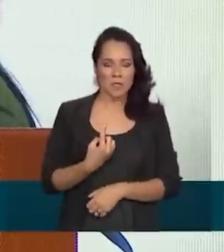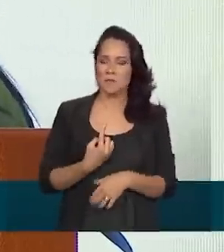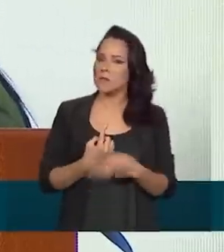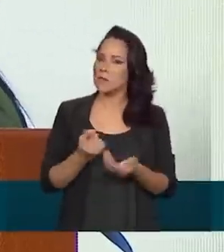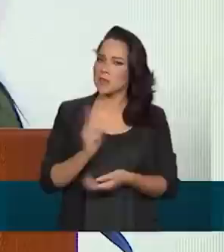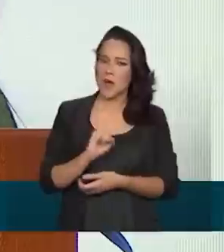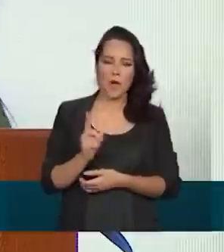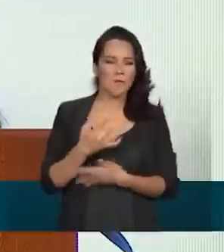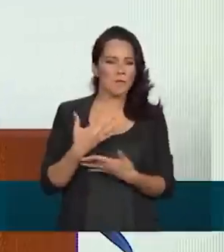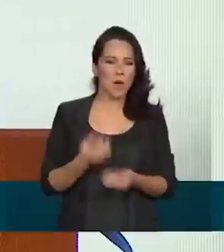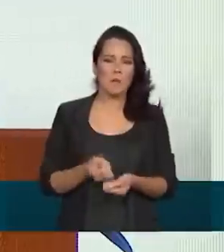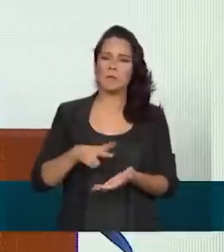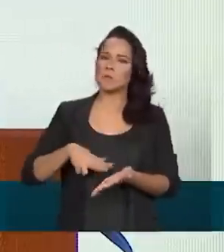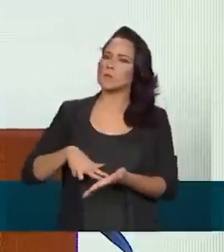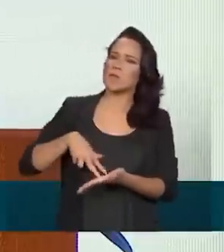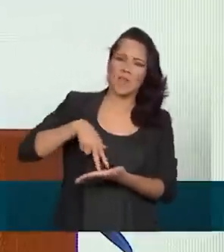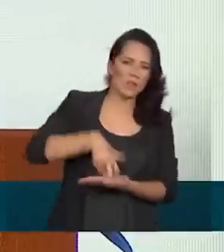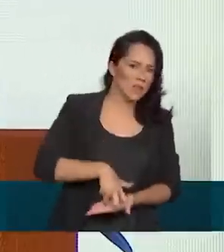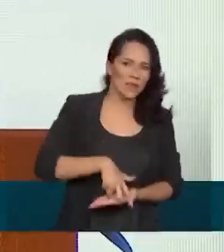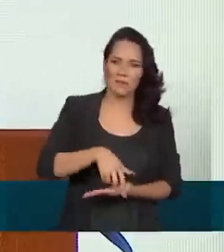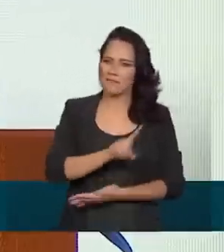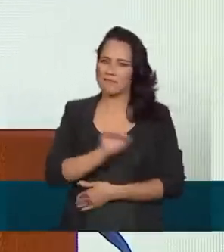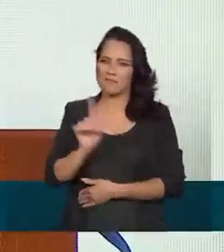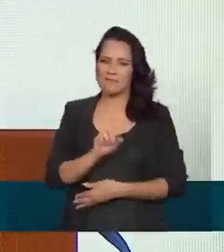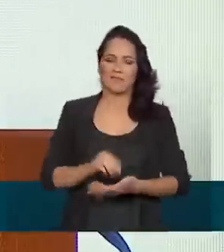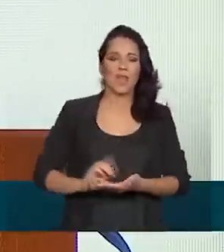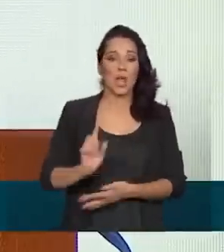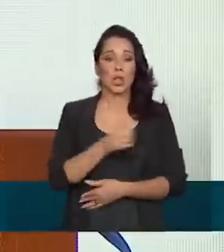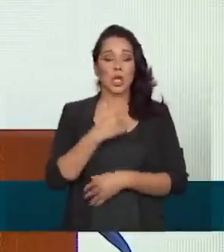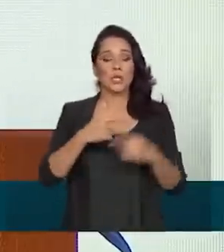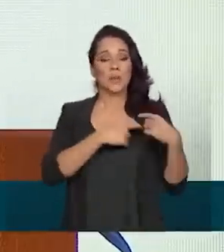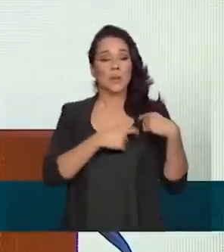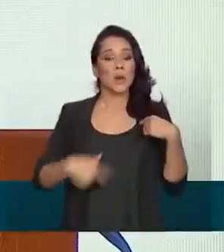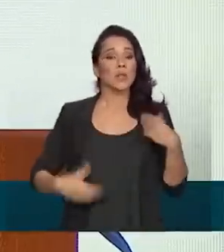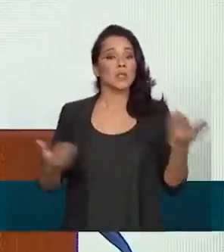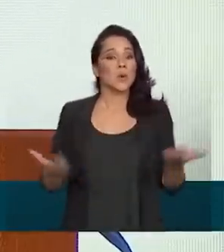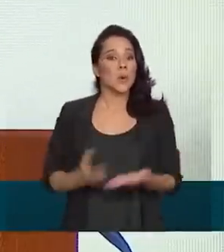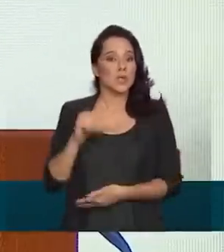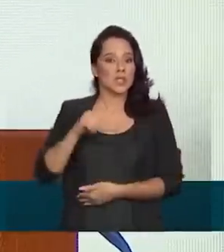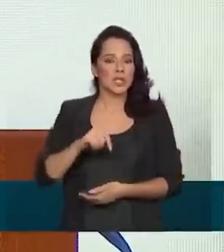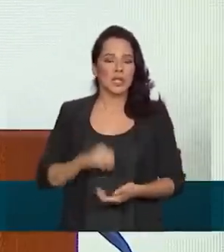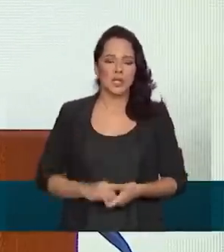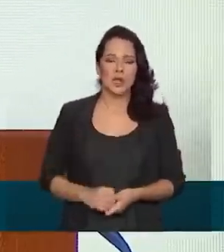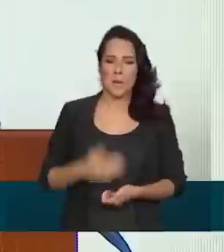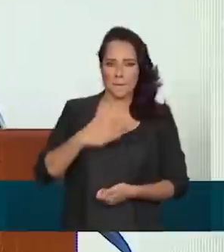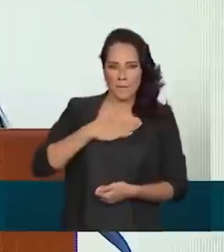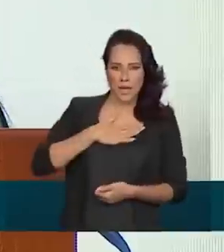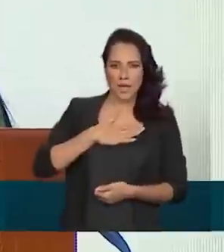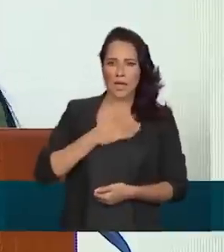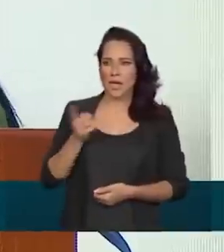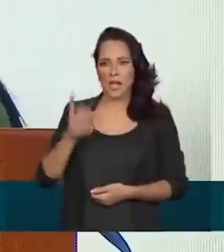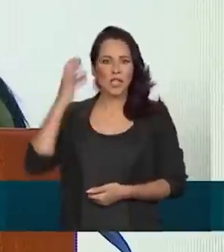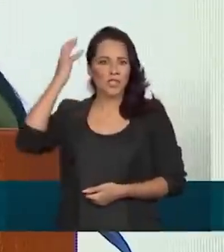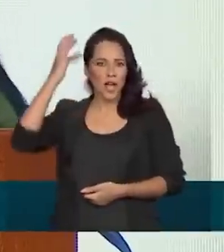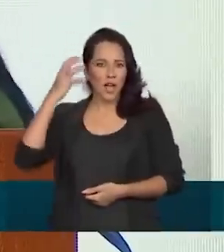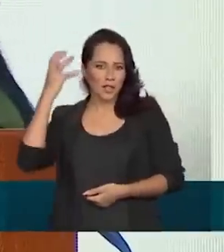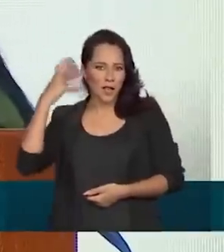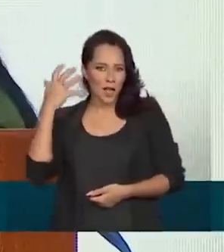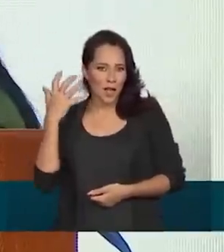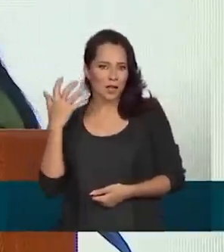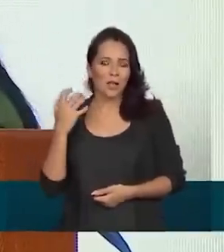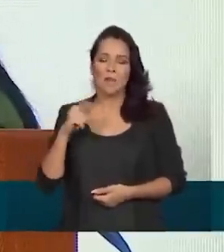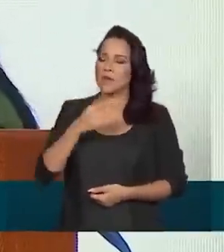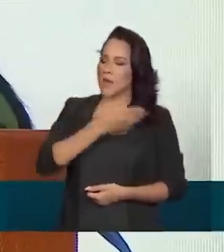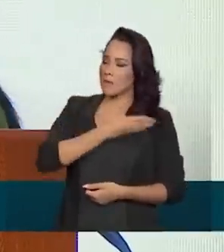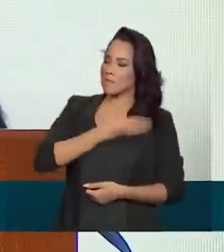não iremos nos render. A nossa posse aqui hoje, minha e de Aniele Franco,